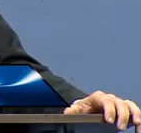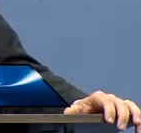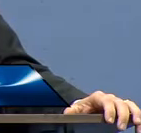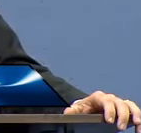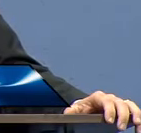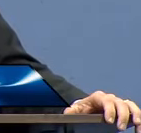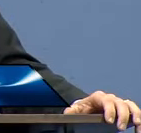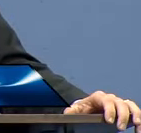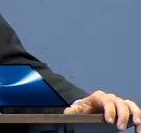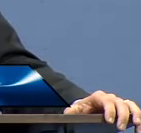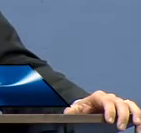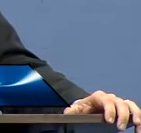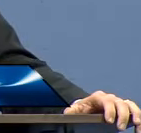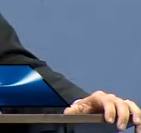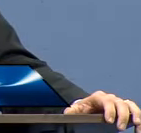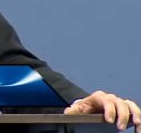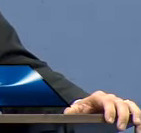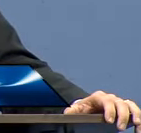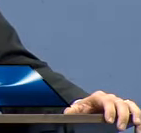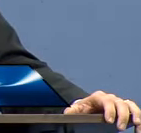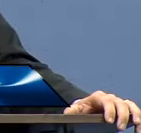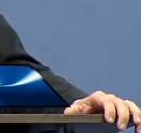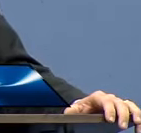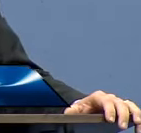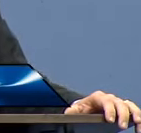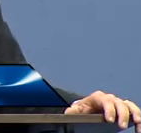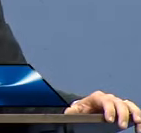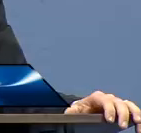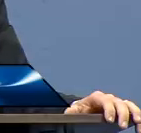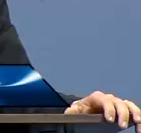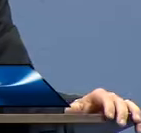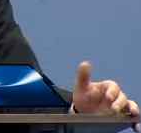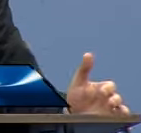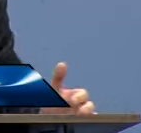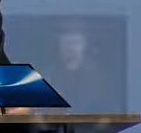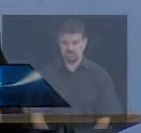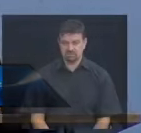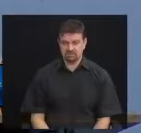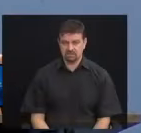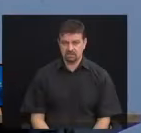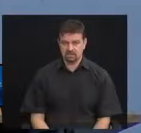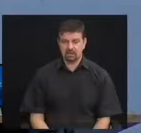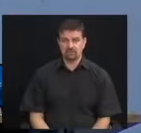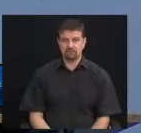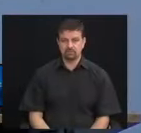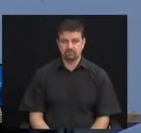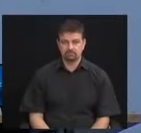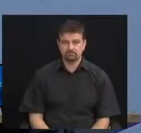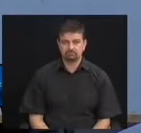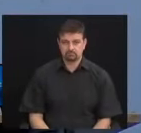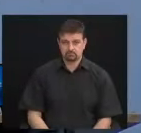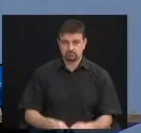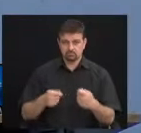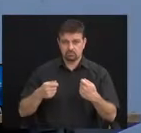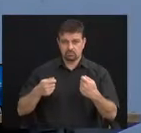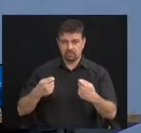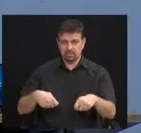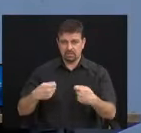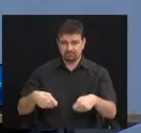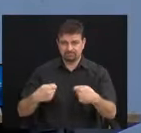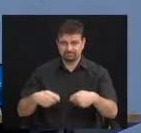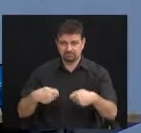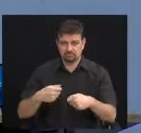absoluta precariedade para a rede municipal de educação na nossa cidade. Por isso é preciso que a Prefeitura